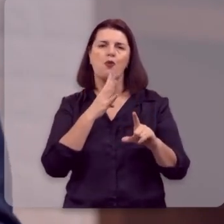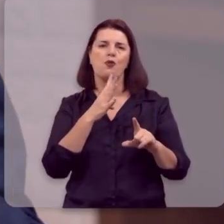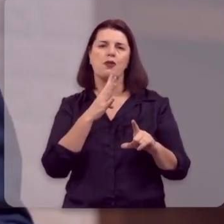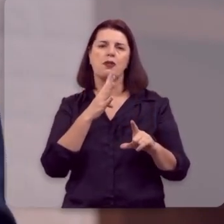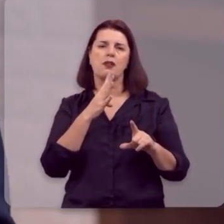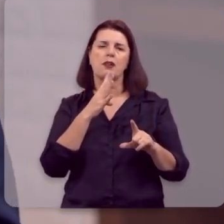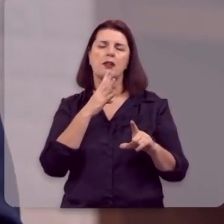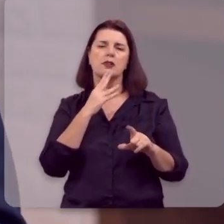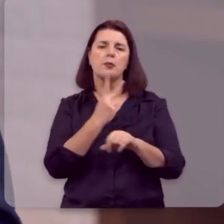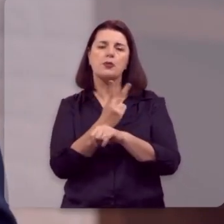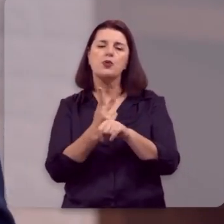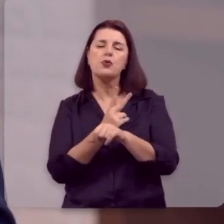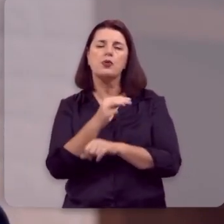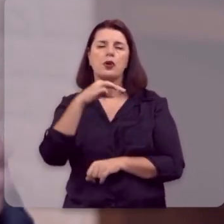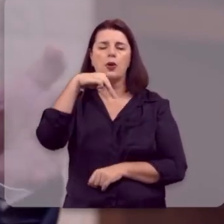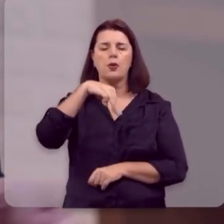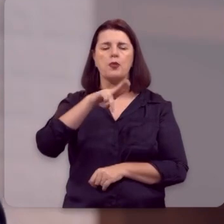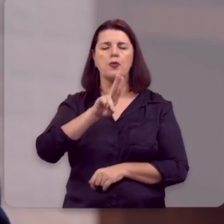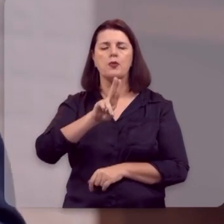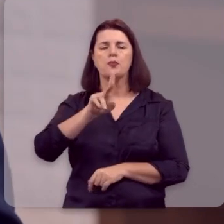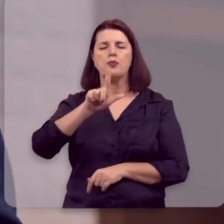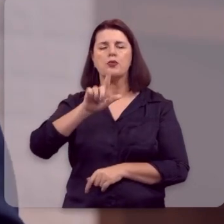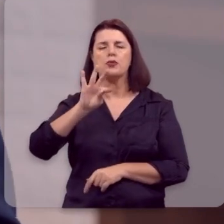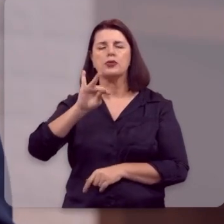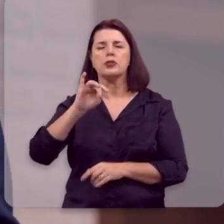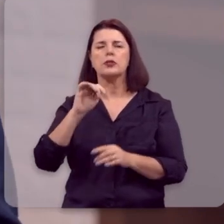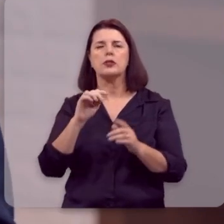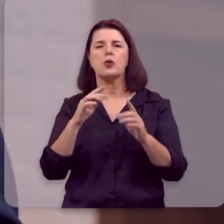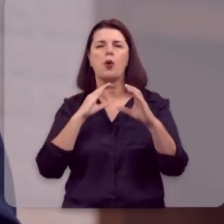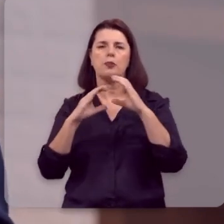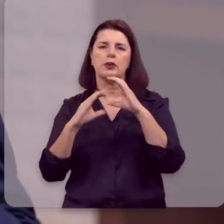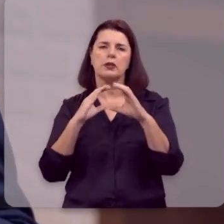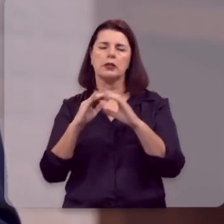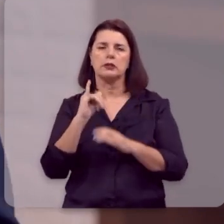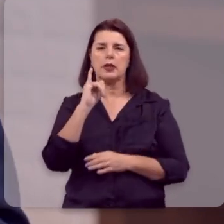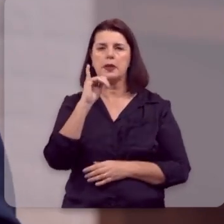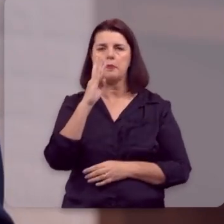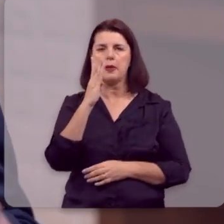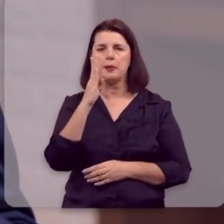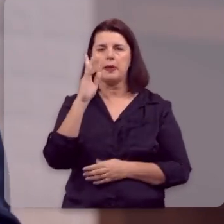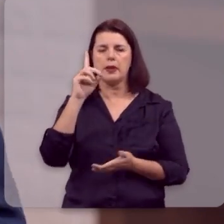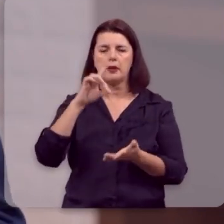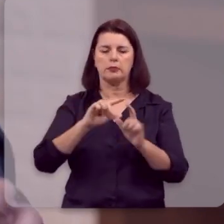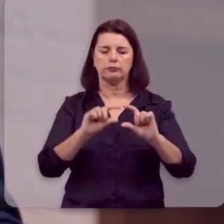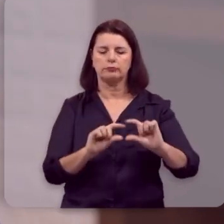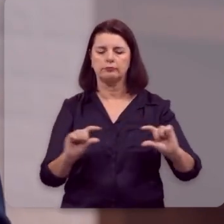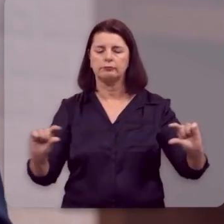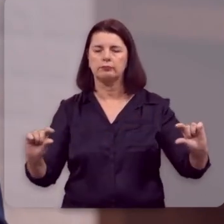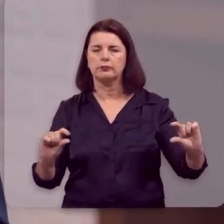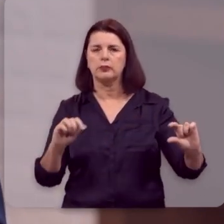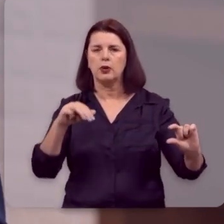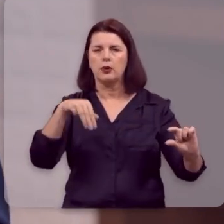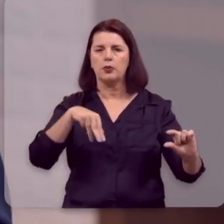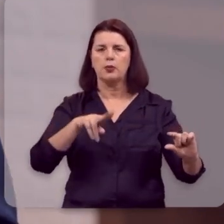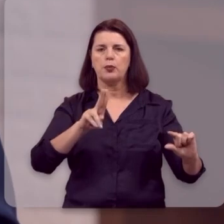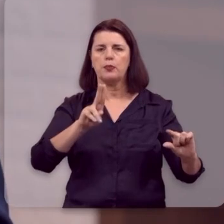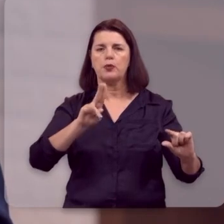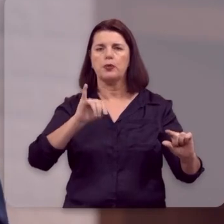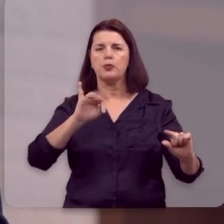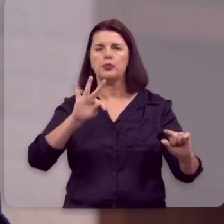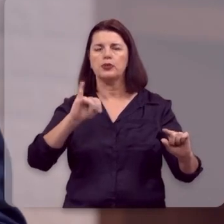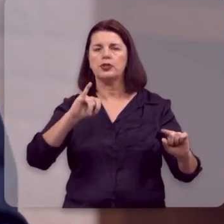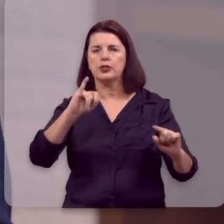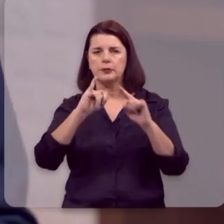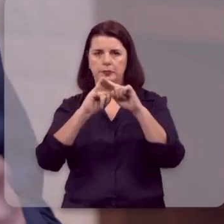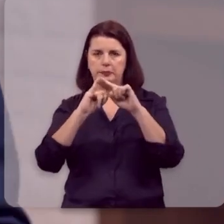quer conhecer, busque na nossa multiplataforma de comunicação, a IPB Multi. O endereço está aparecendo aí na tela, é multi, com i no